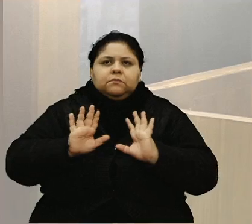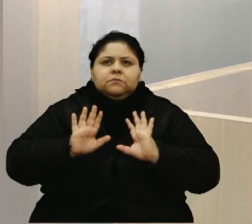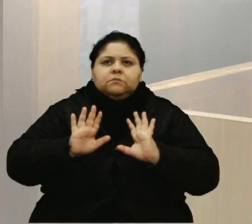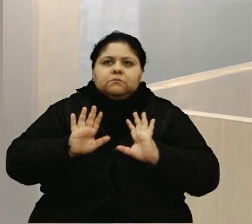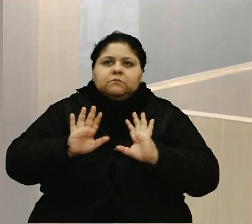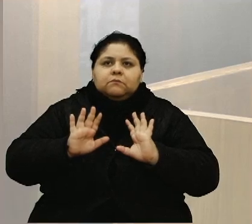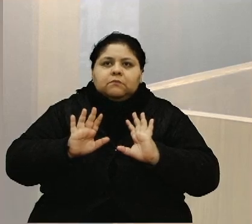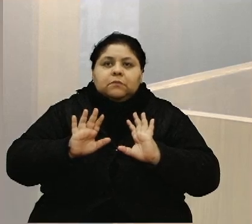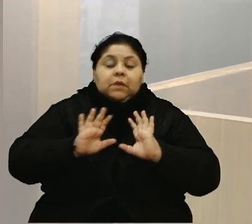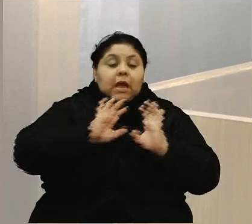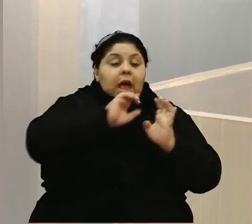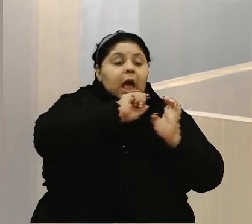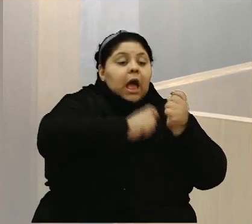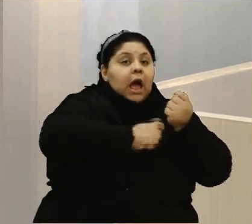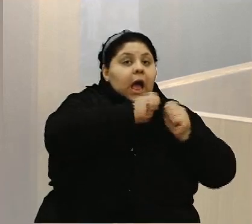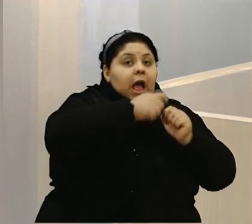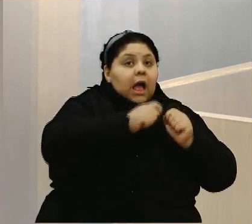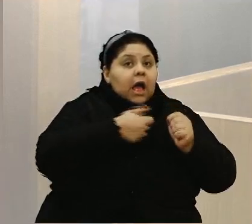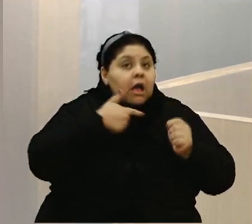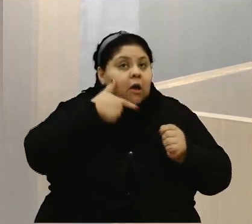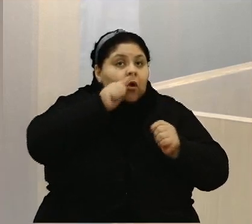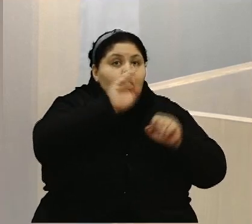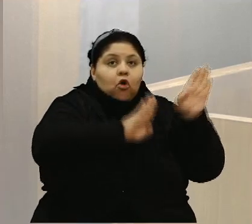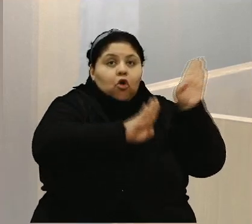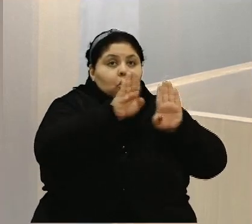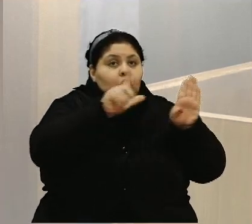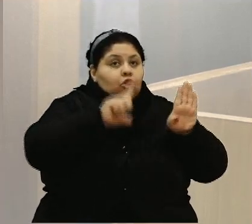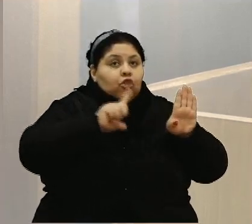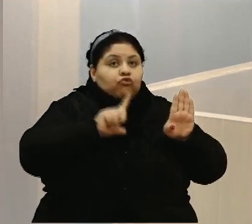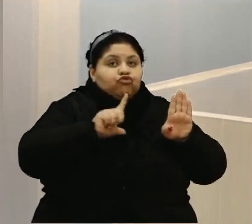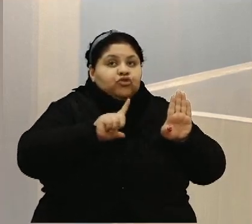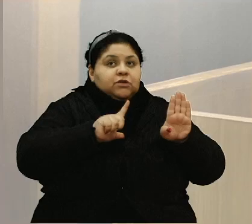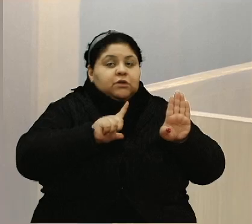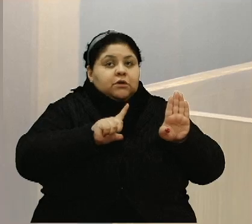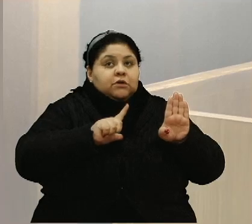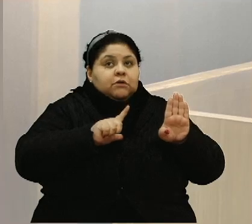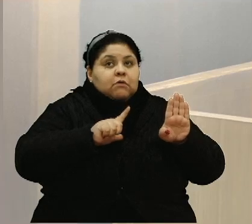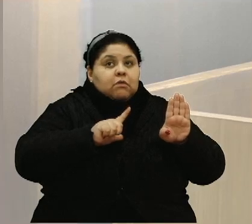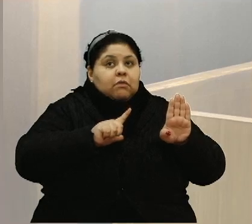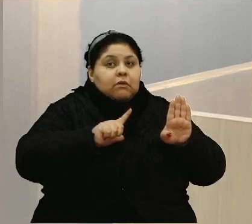A empresa que ganhou a licitação não tinha competência,